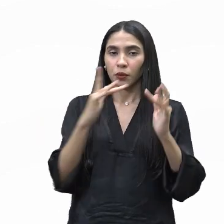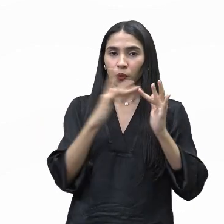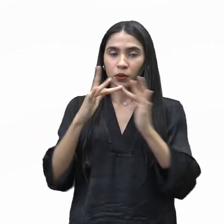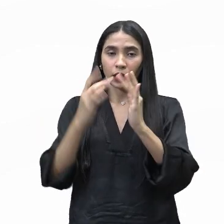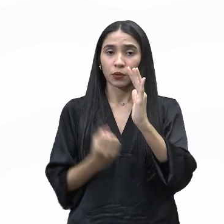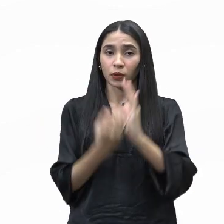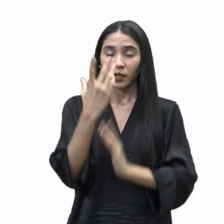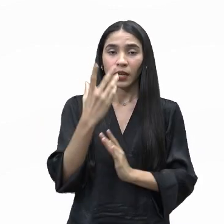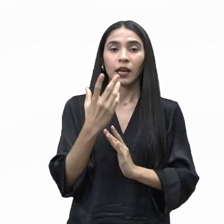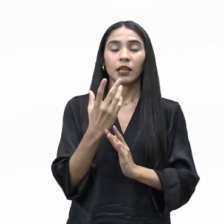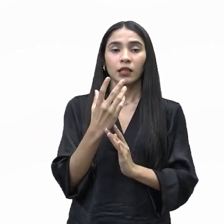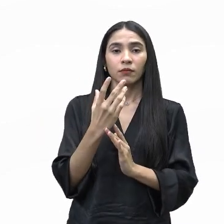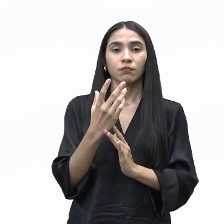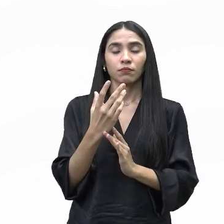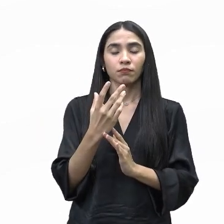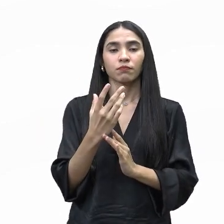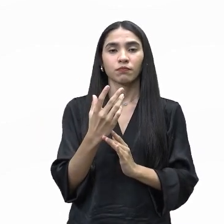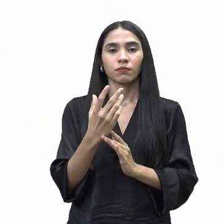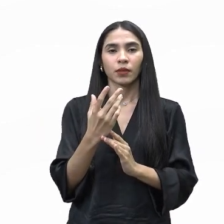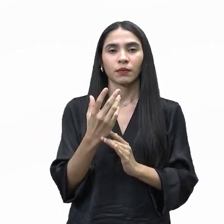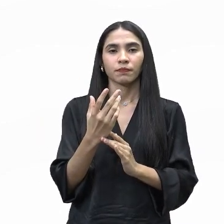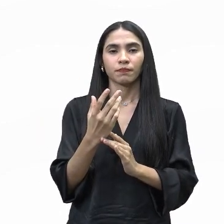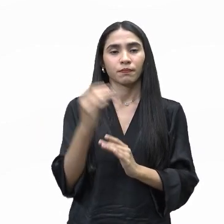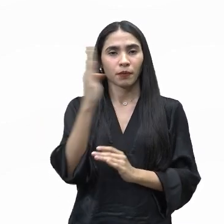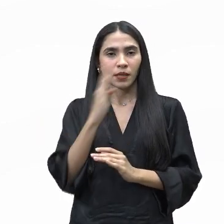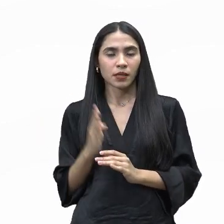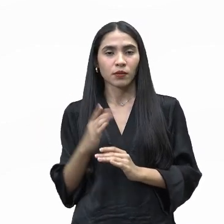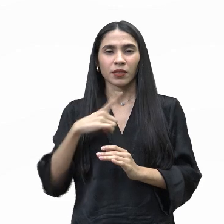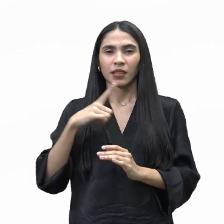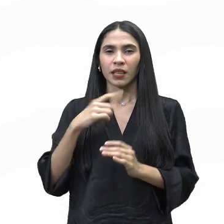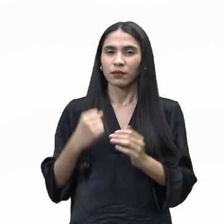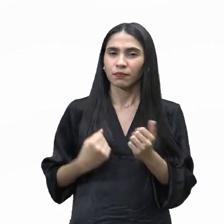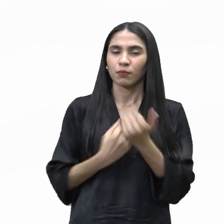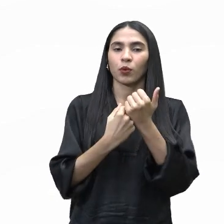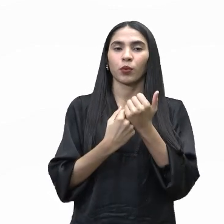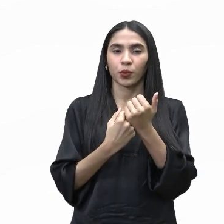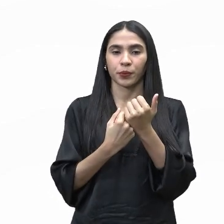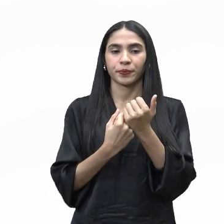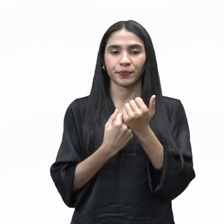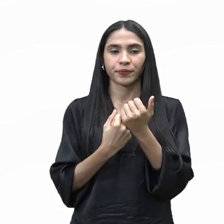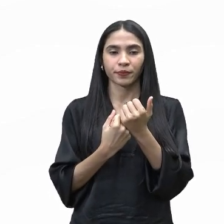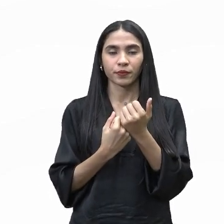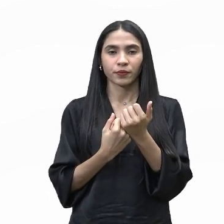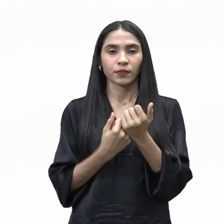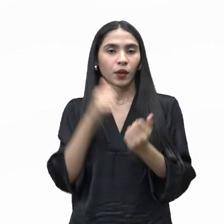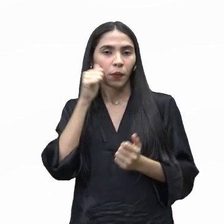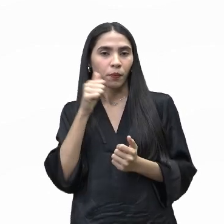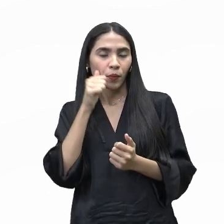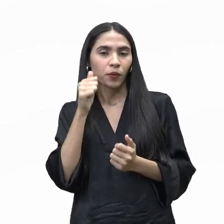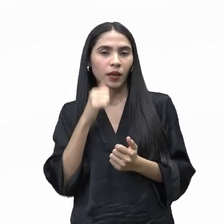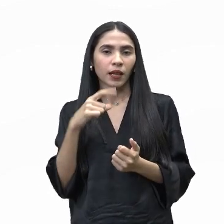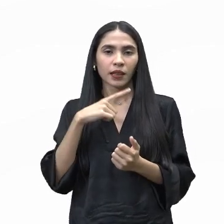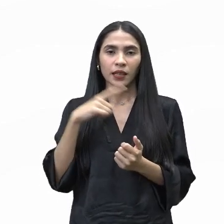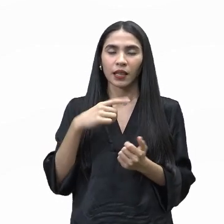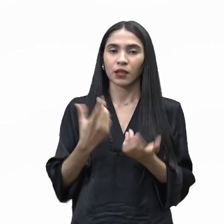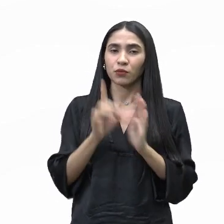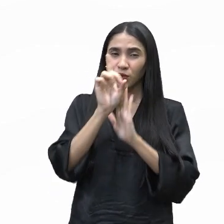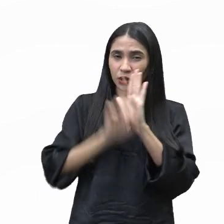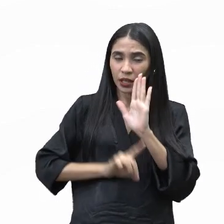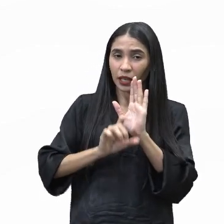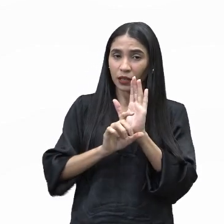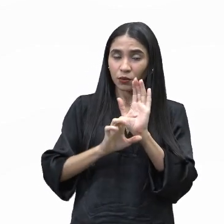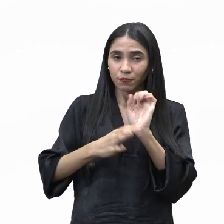pelo Parlamento brasileiro, que dão esse suporte para que as mulheres tenham a sua